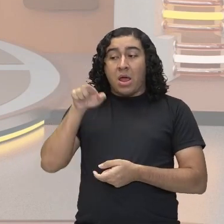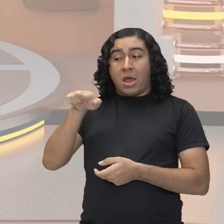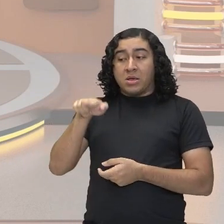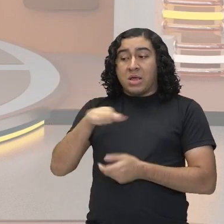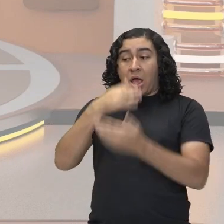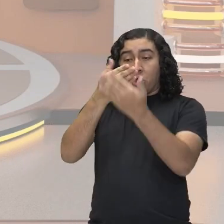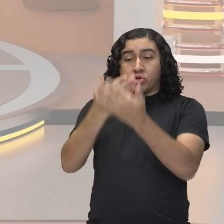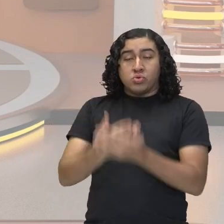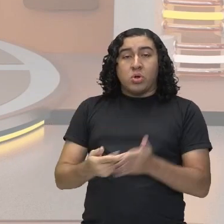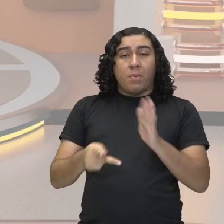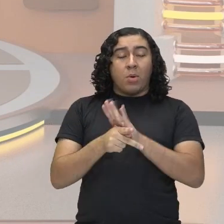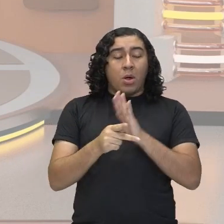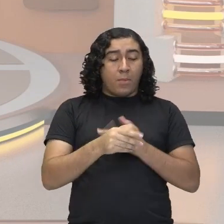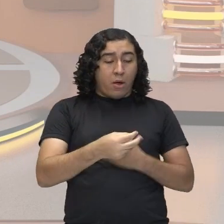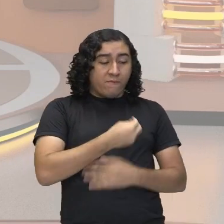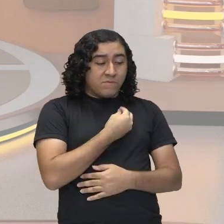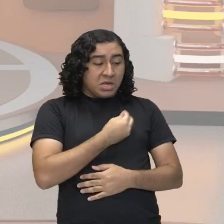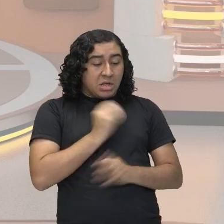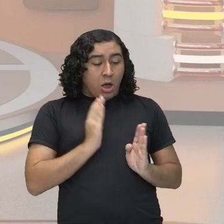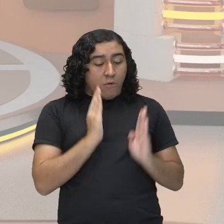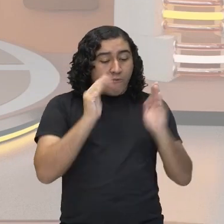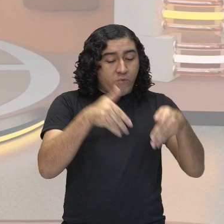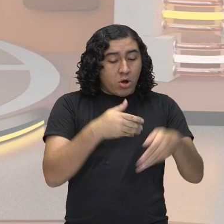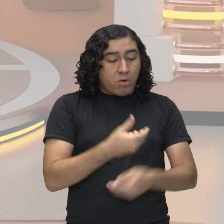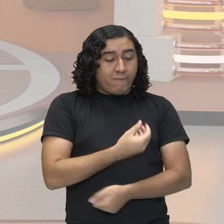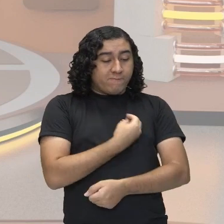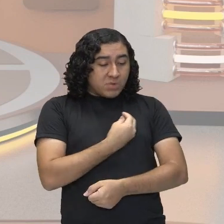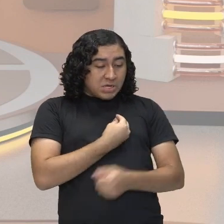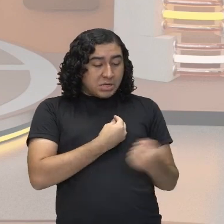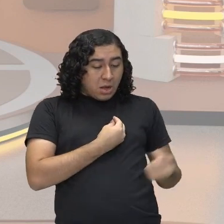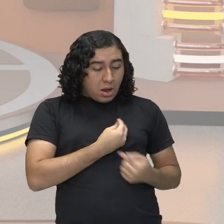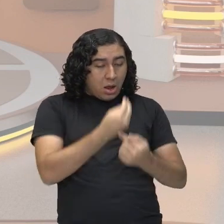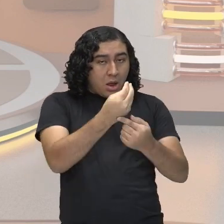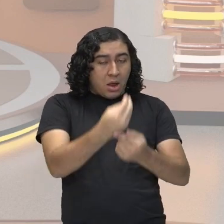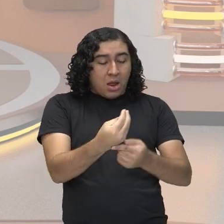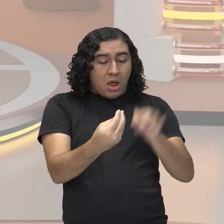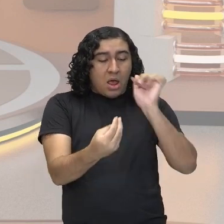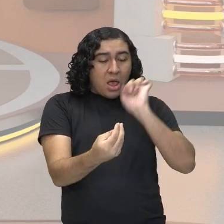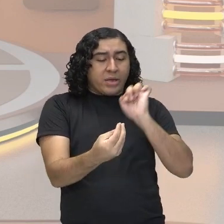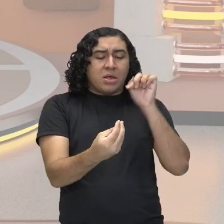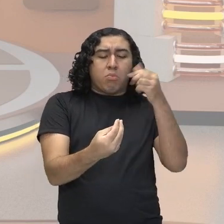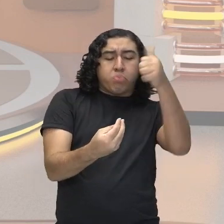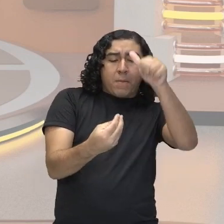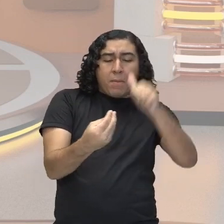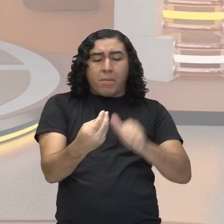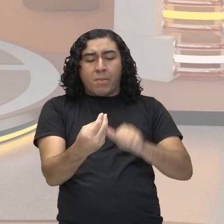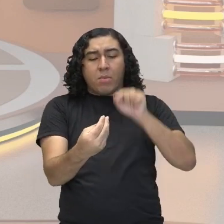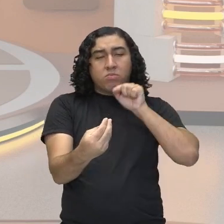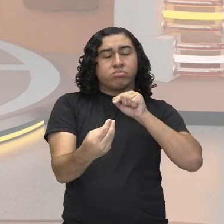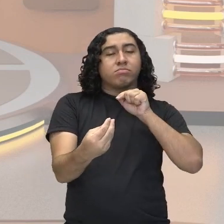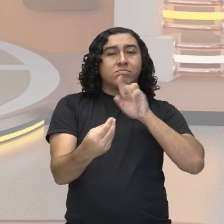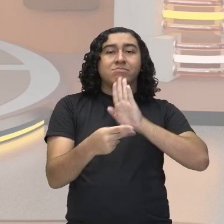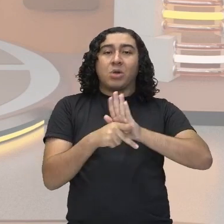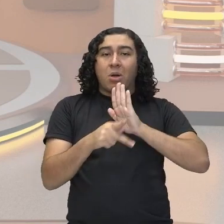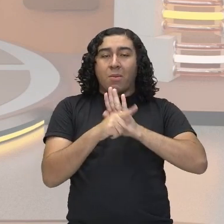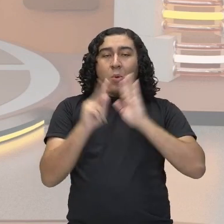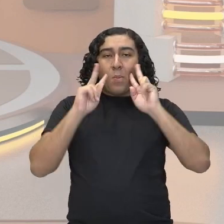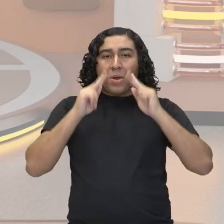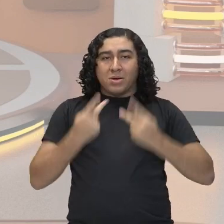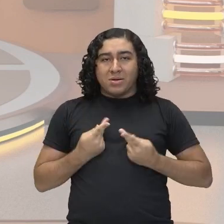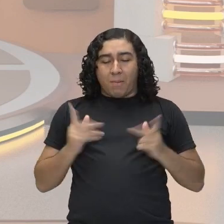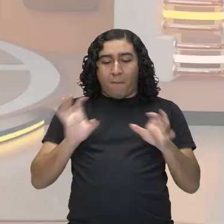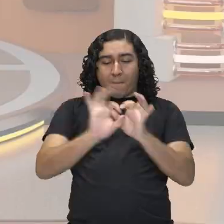é o existir. Eu foco nessa condição da existência humana. Perfeito?